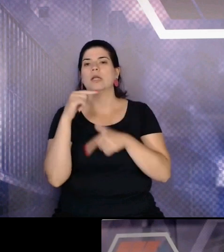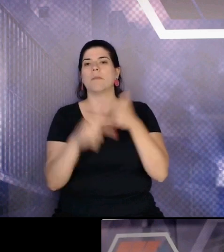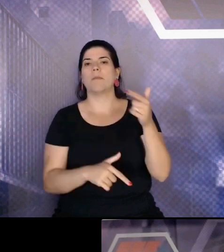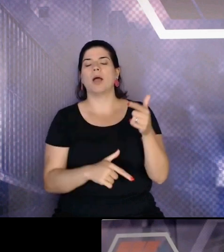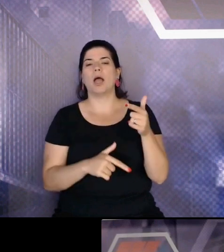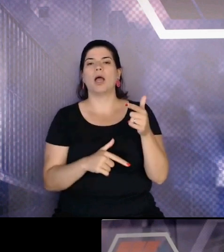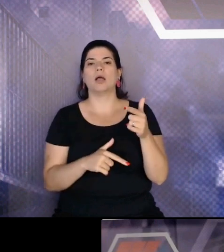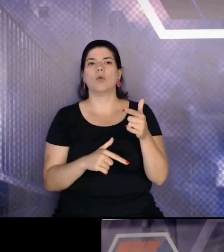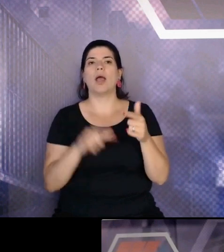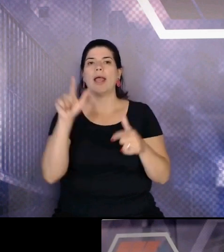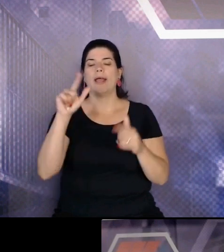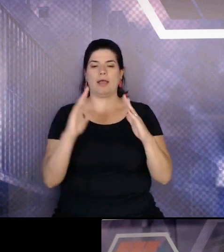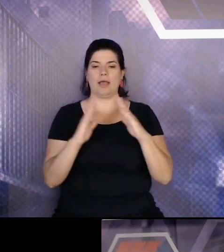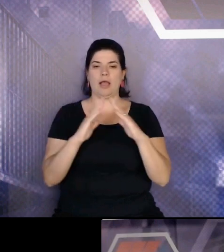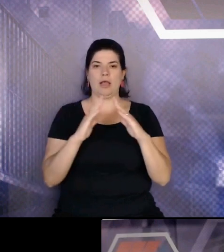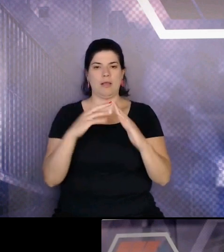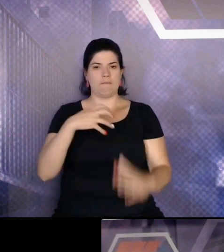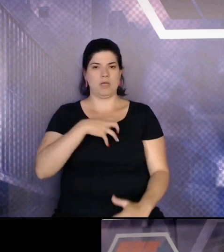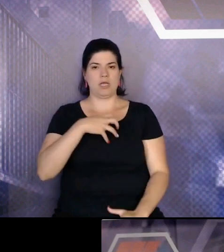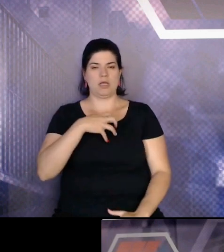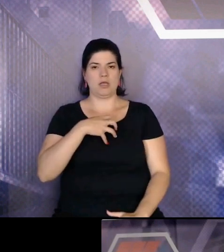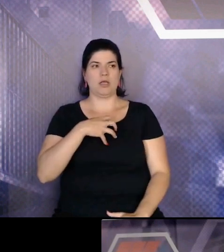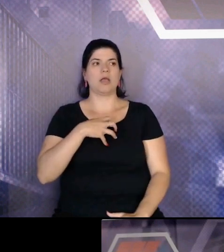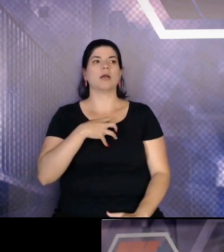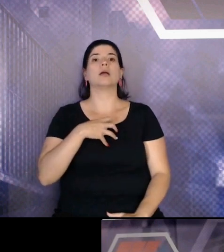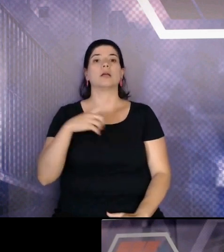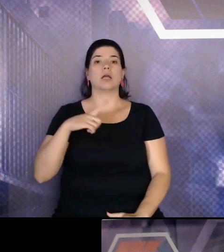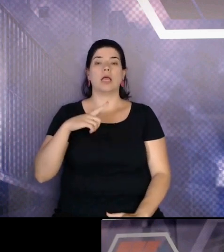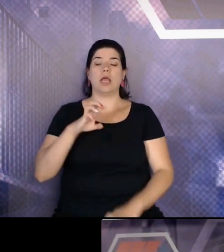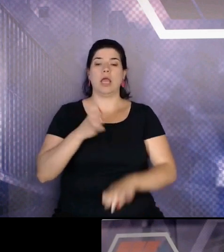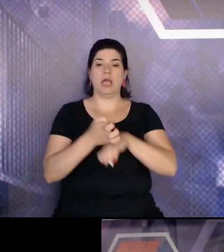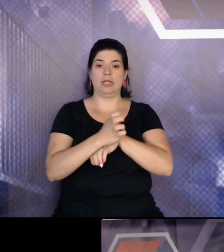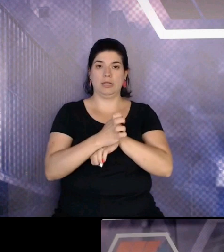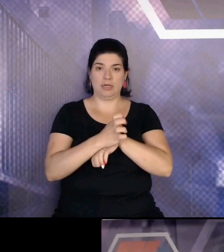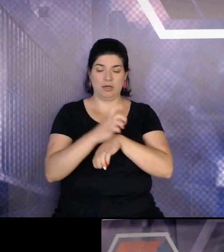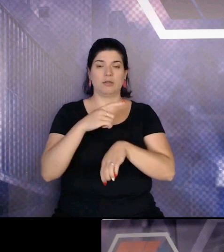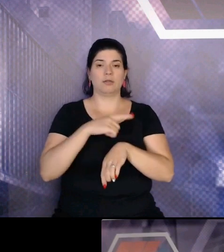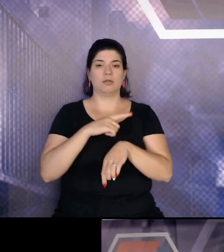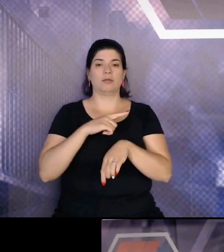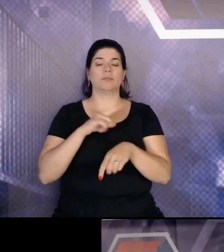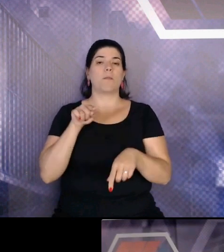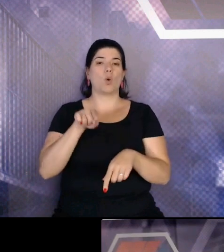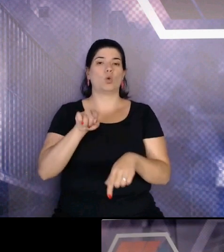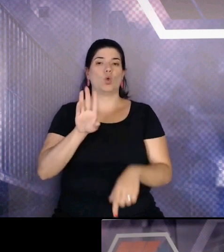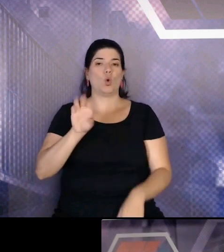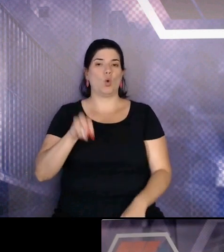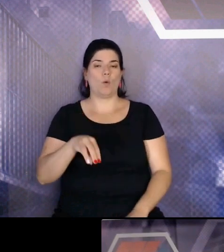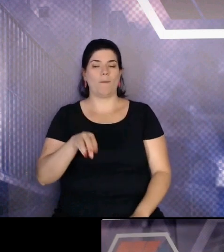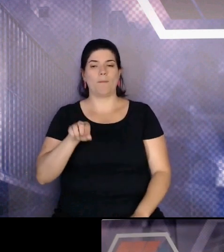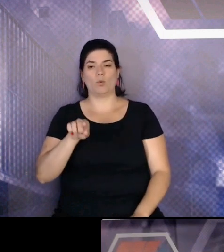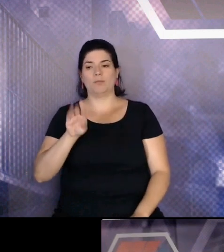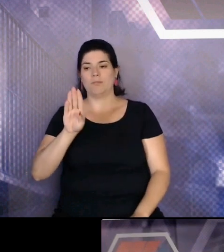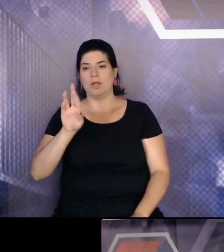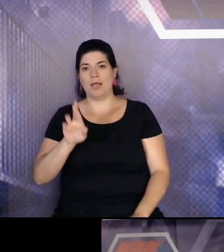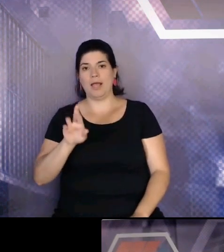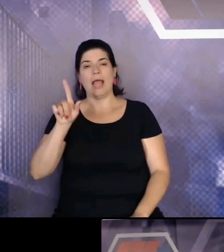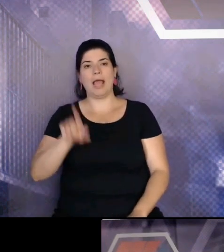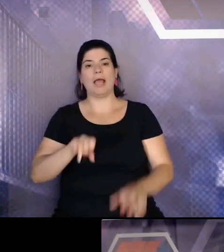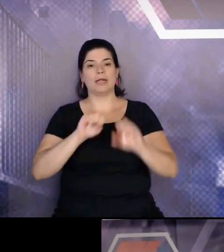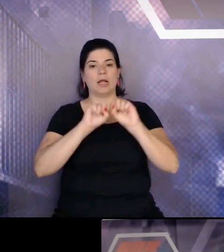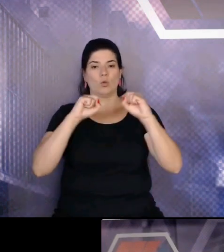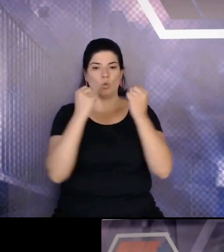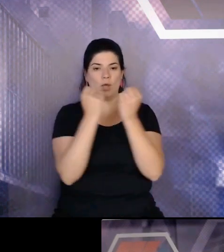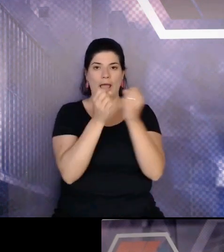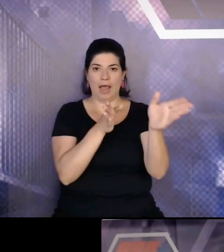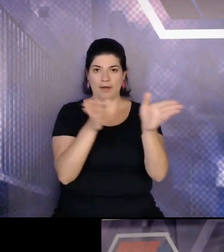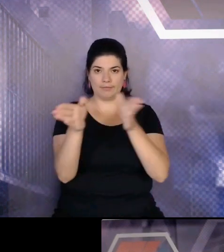da Casas Bahia, extra.com.br e ponto, trabalhando justamente locada na squad de